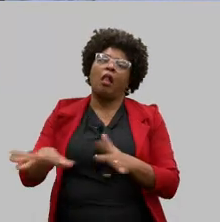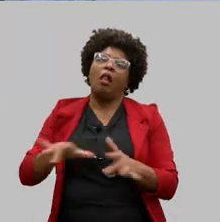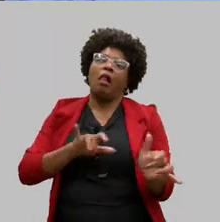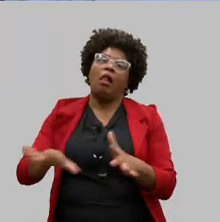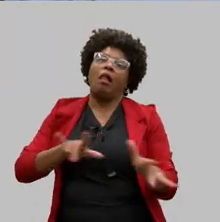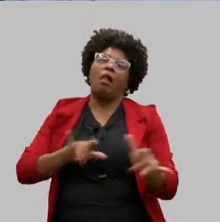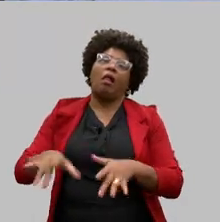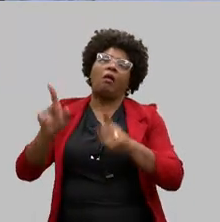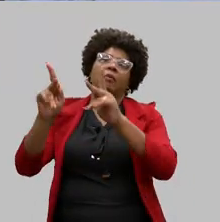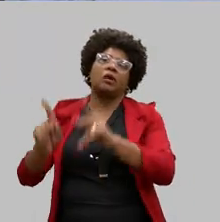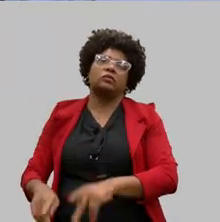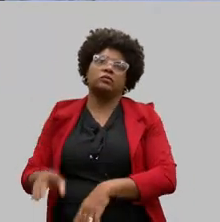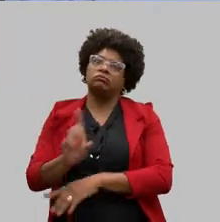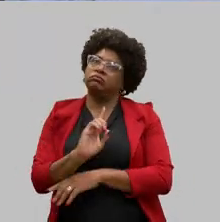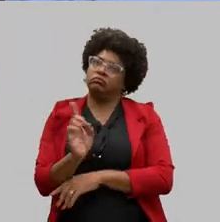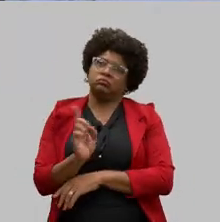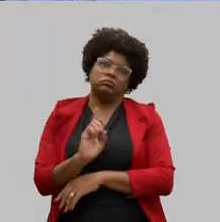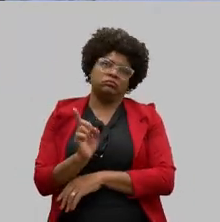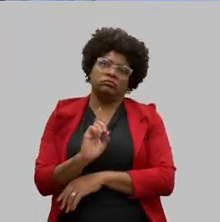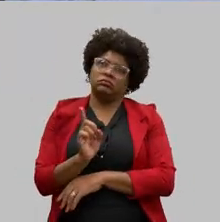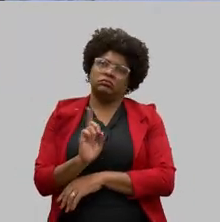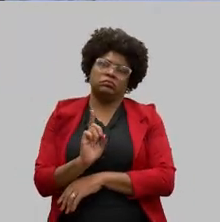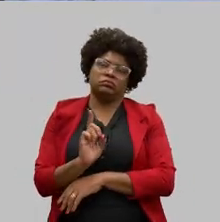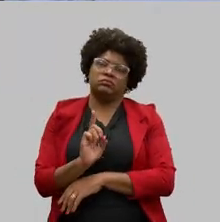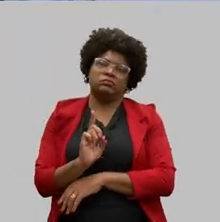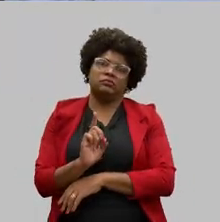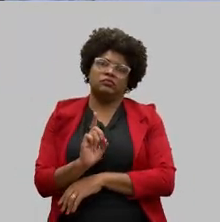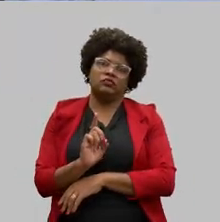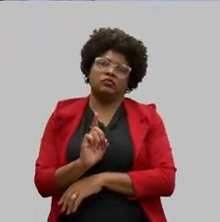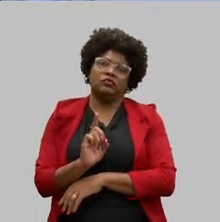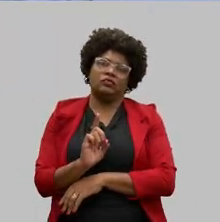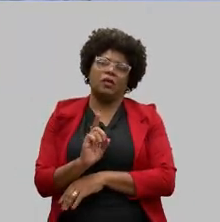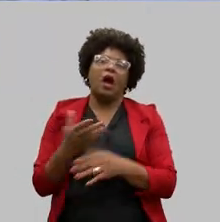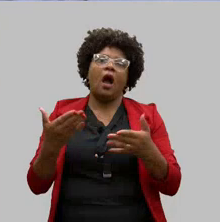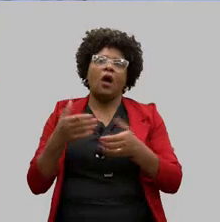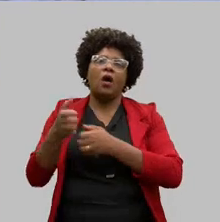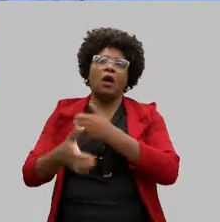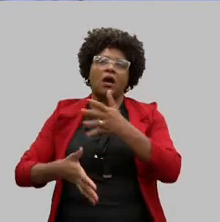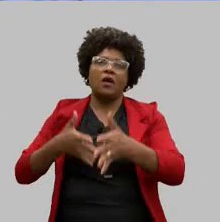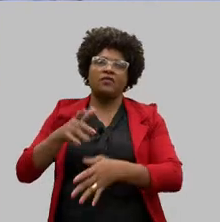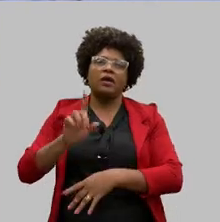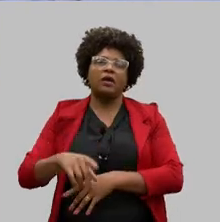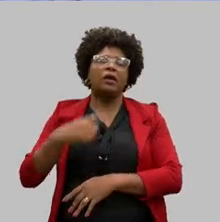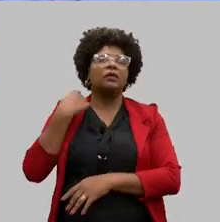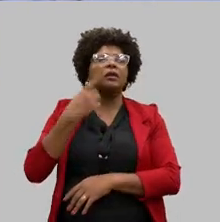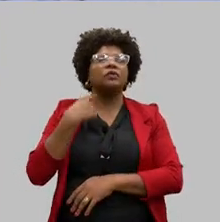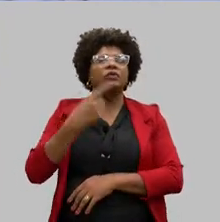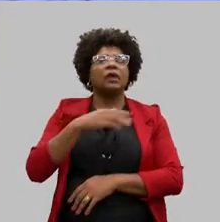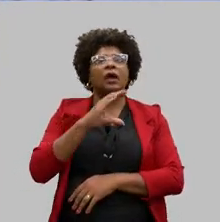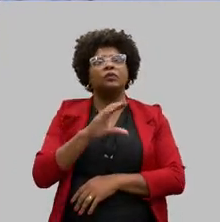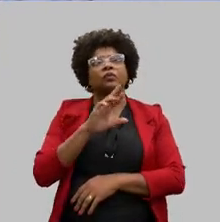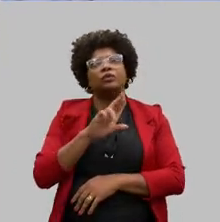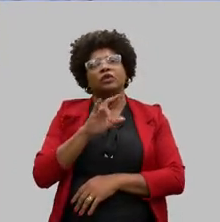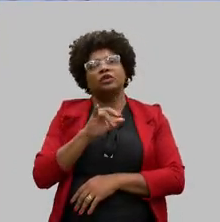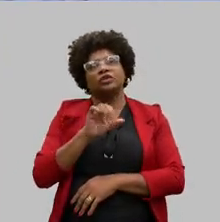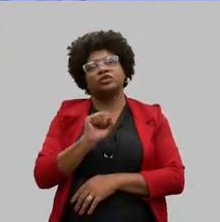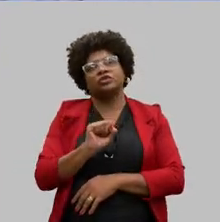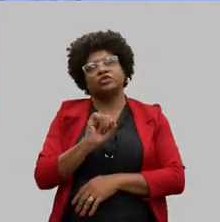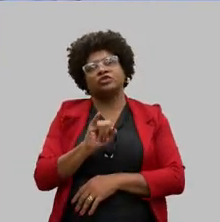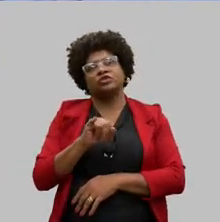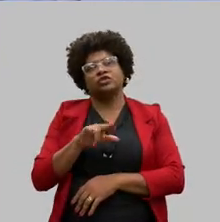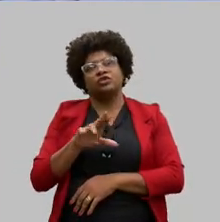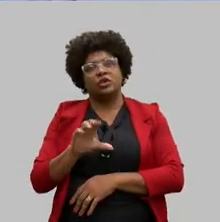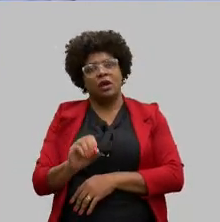como todas as nossas instituições não podem ser eu passo a palavra aqui ao deputado Cristiano que teve a iniciativa da frente